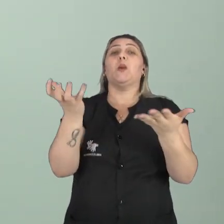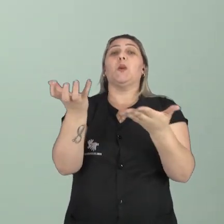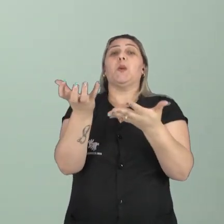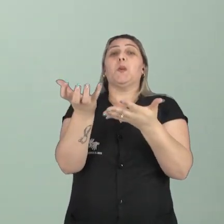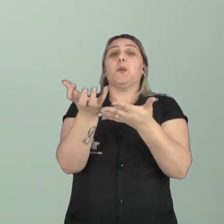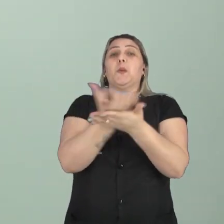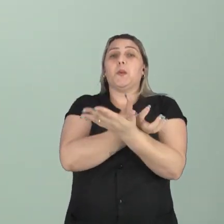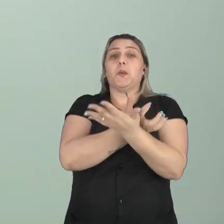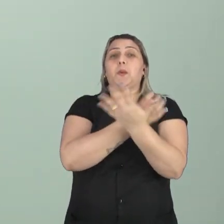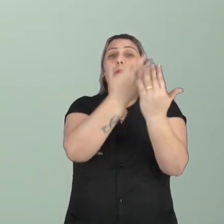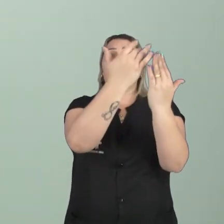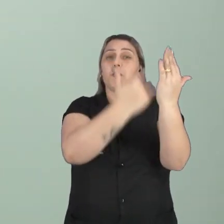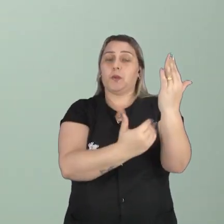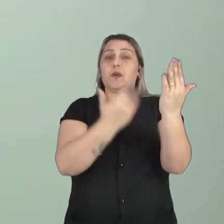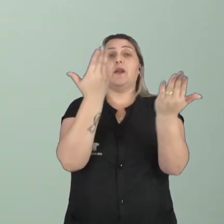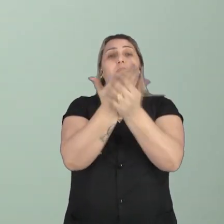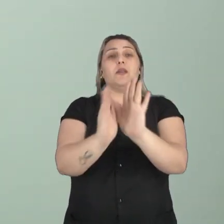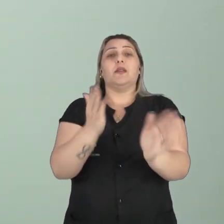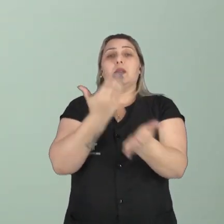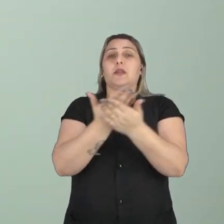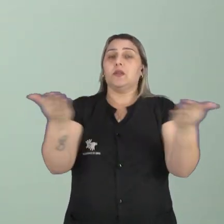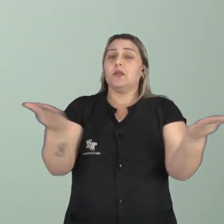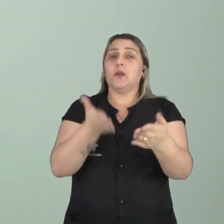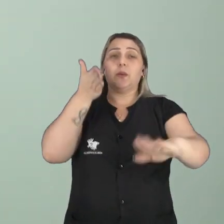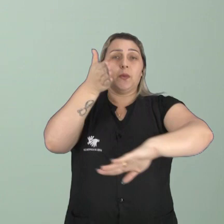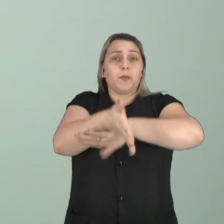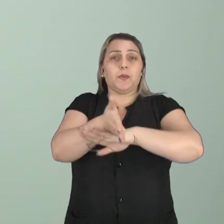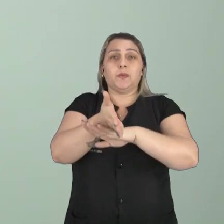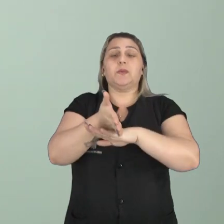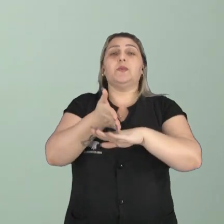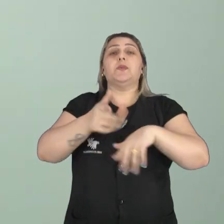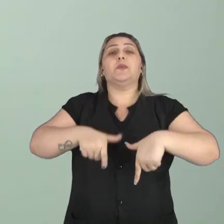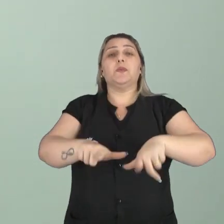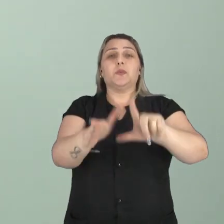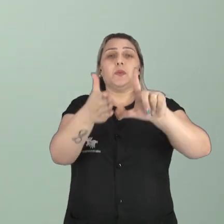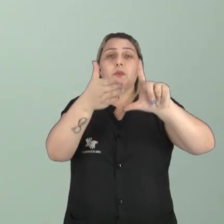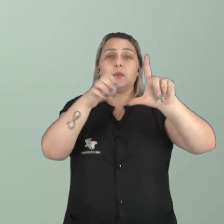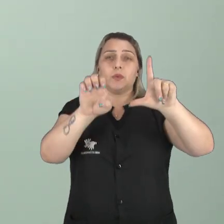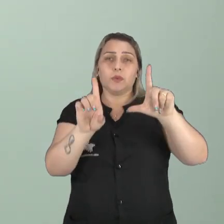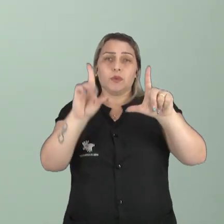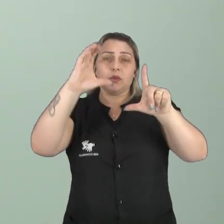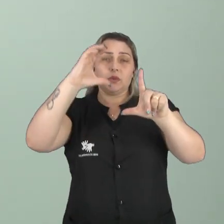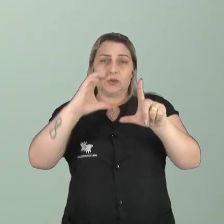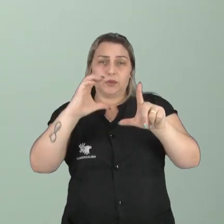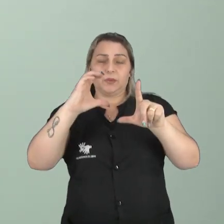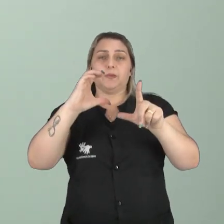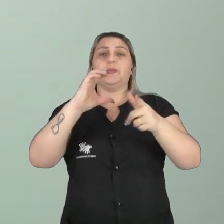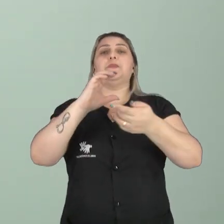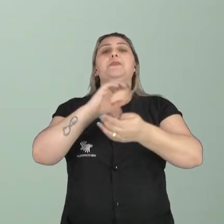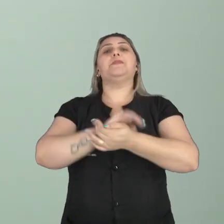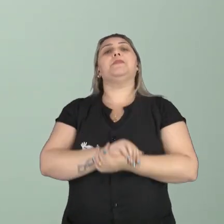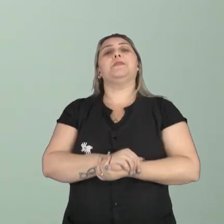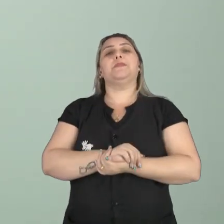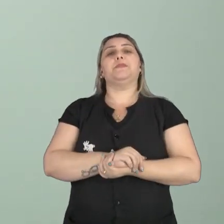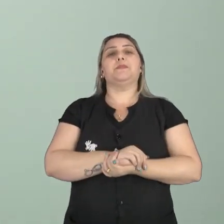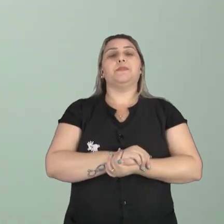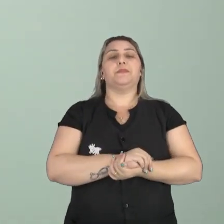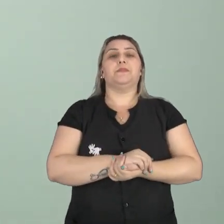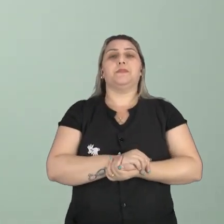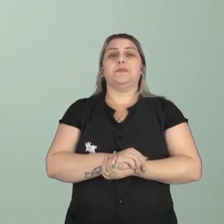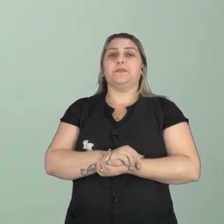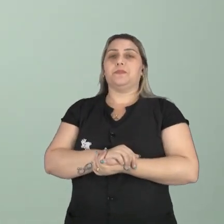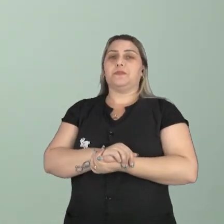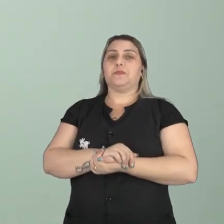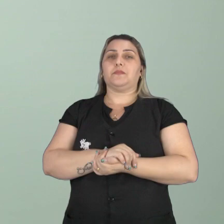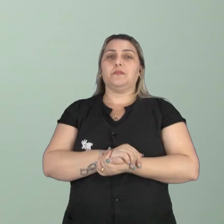gabarito. Com isso, a gente encerra a nossa aula de hoje. Se você quiser acessá-la ou qualquer outro componente curricular, basta acessar a